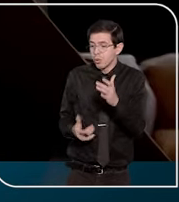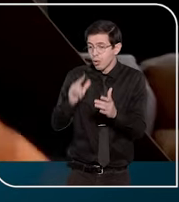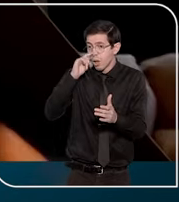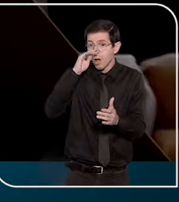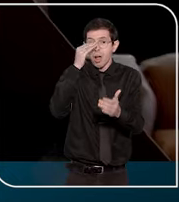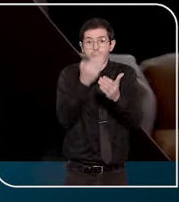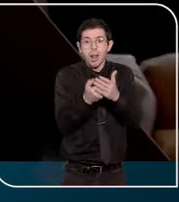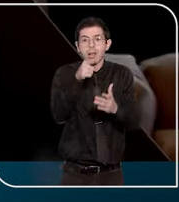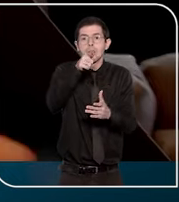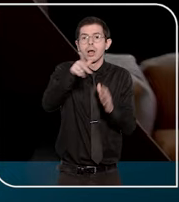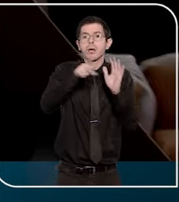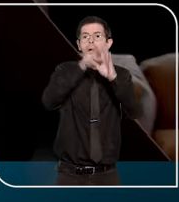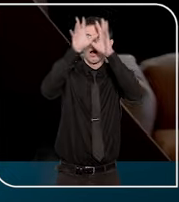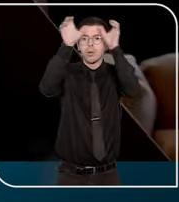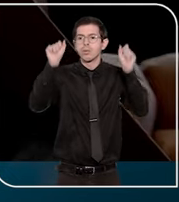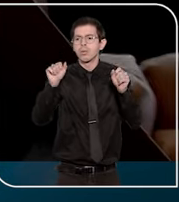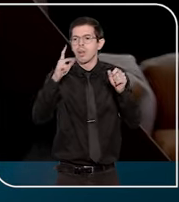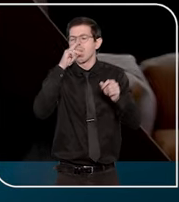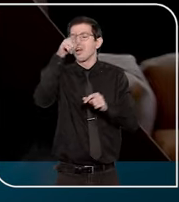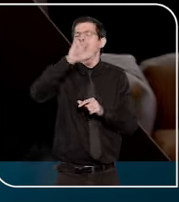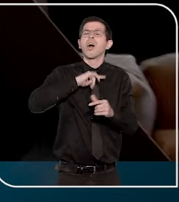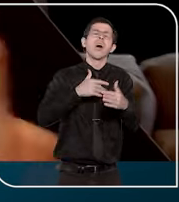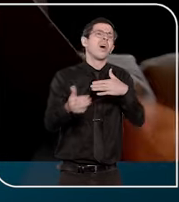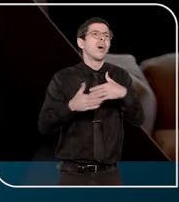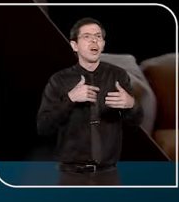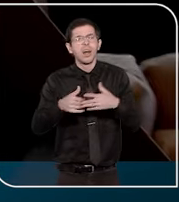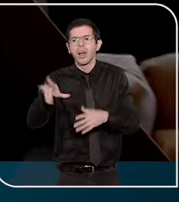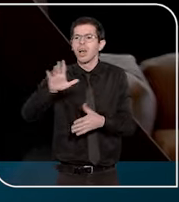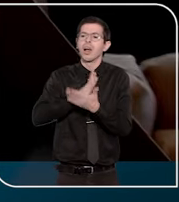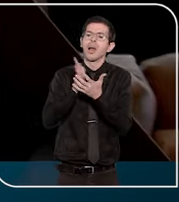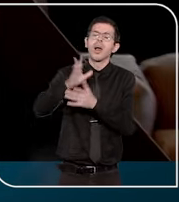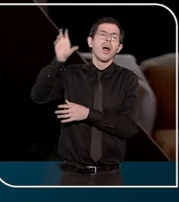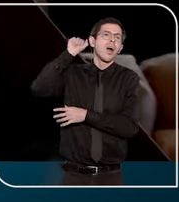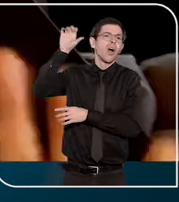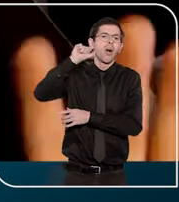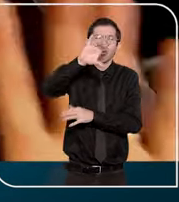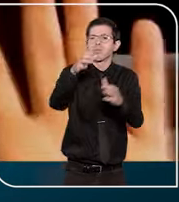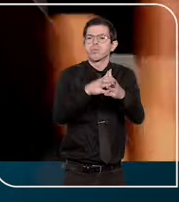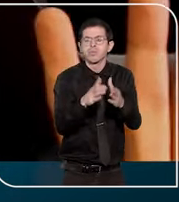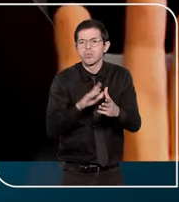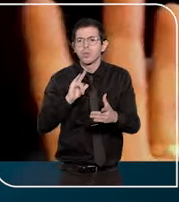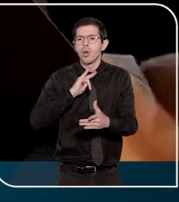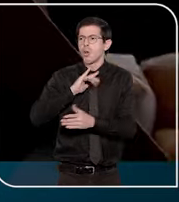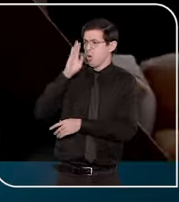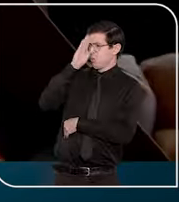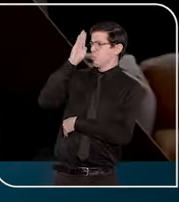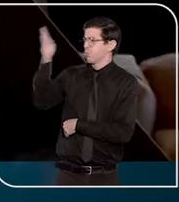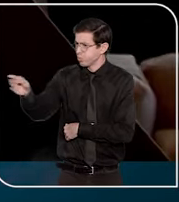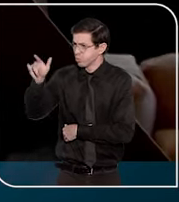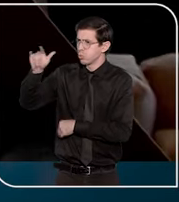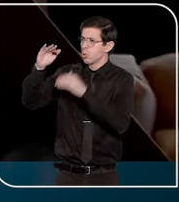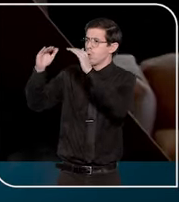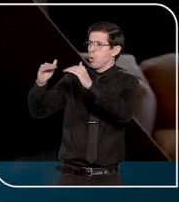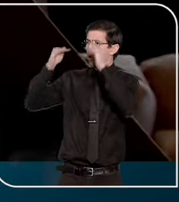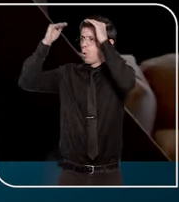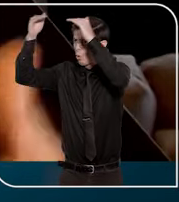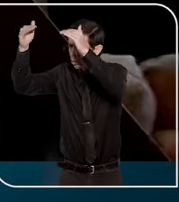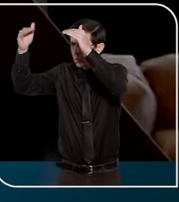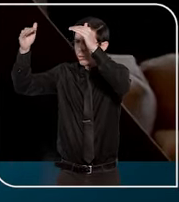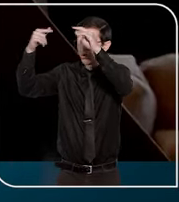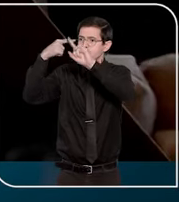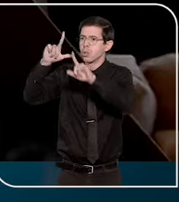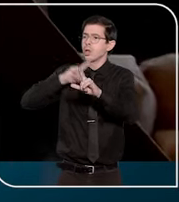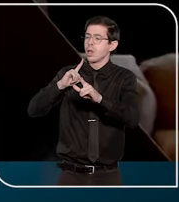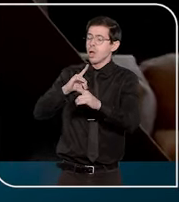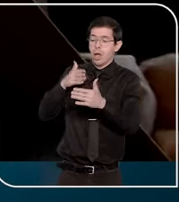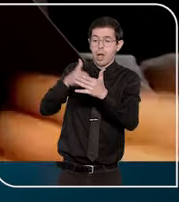aquele tribunal, ninguém está nem aí para ela, ninguém me ouve aqui nessa casa, eu vou tentar direto do Supremo, porque estão violando a Constituição. E quer